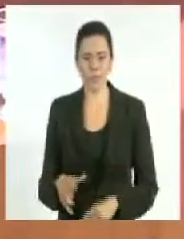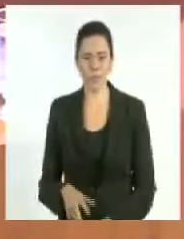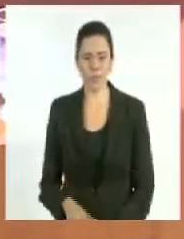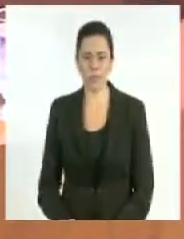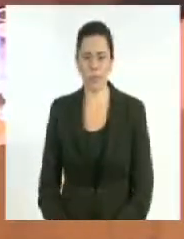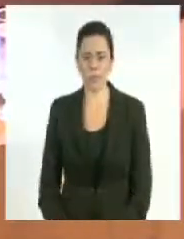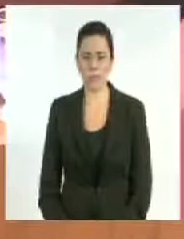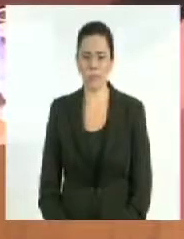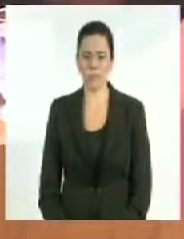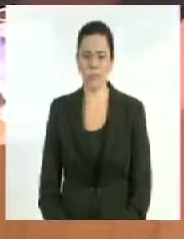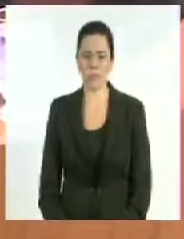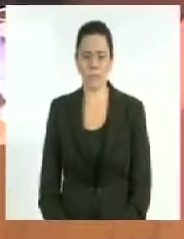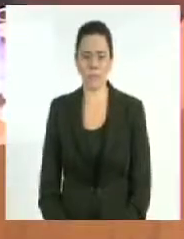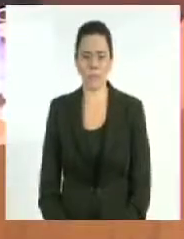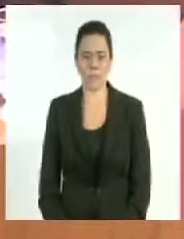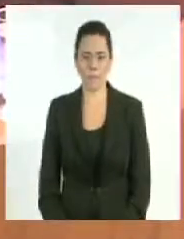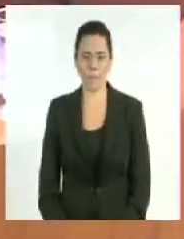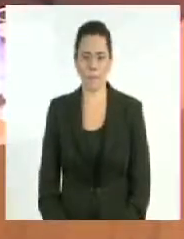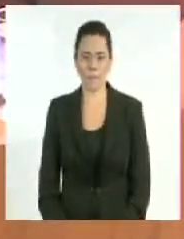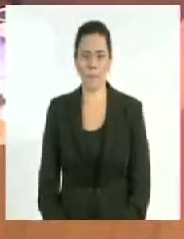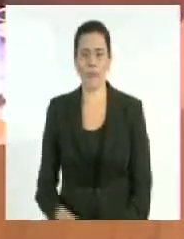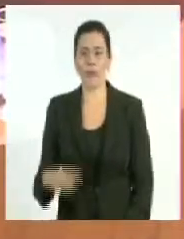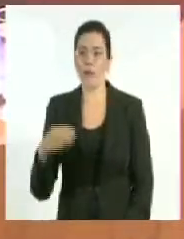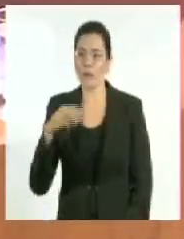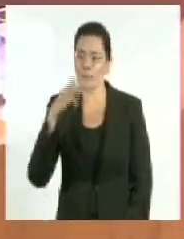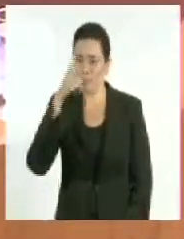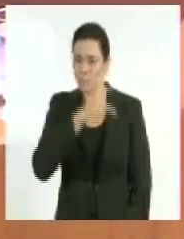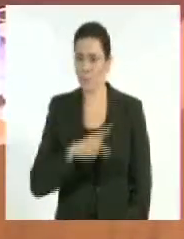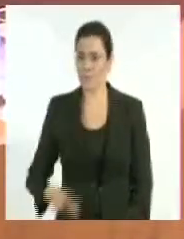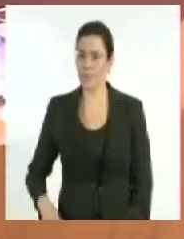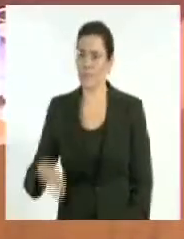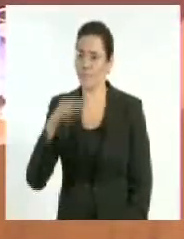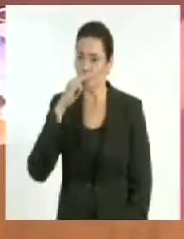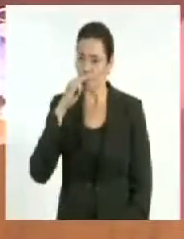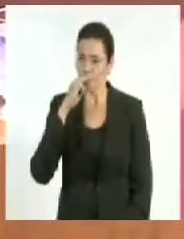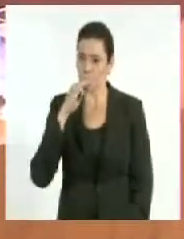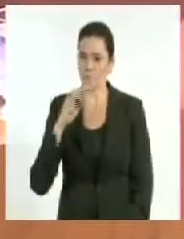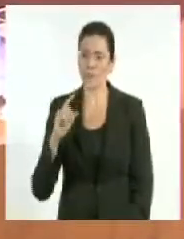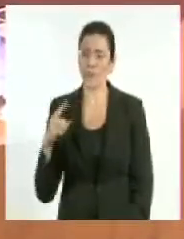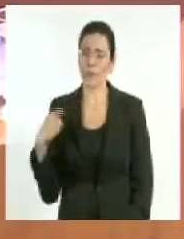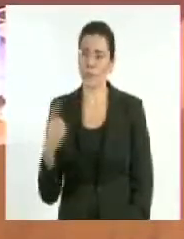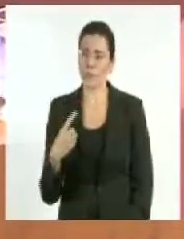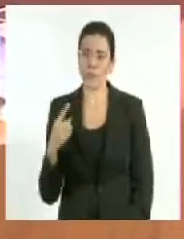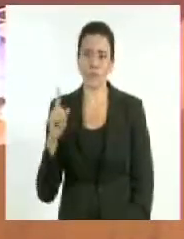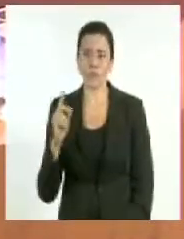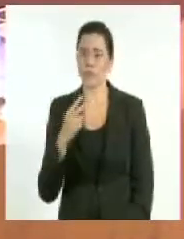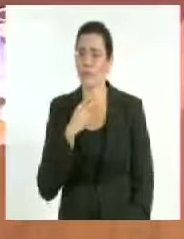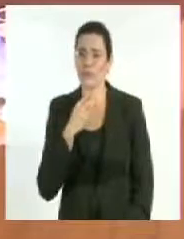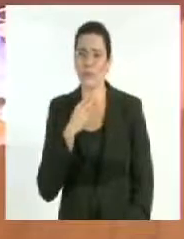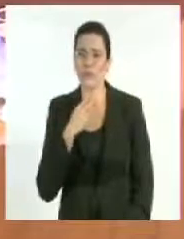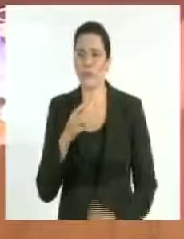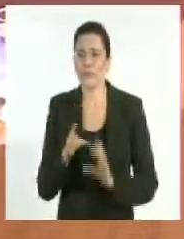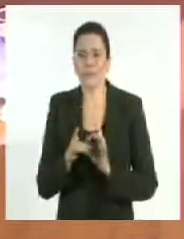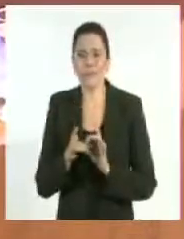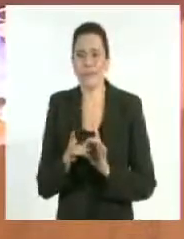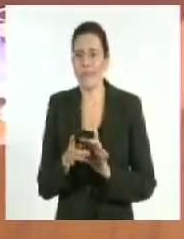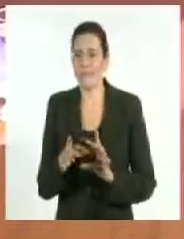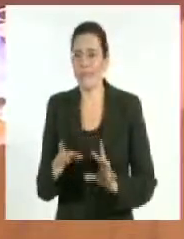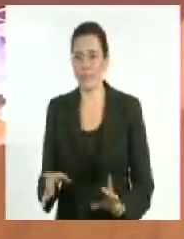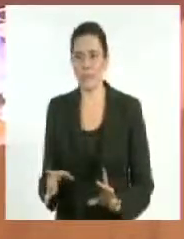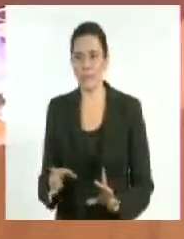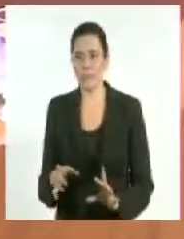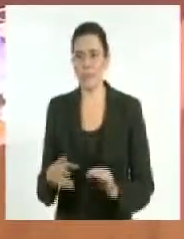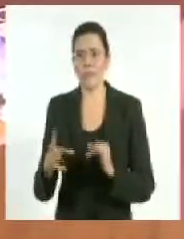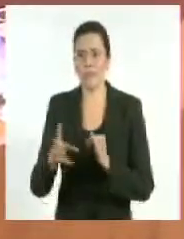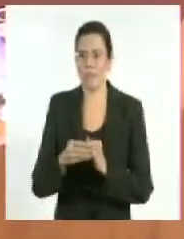tudo, presidente Humberto Coutinho, nós não podemos abrir mão de receitas que nós temos direito e que não são ainda